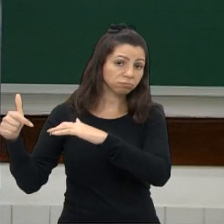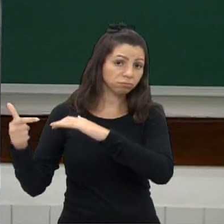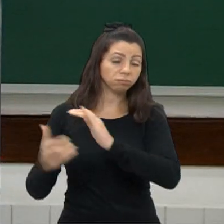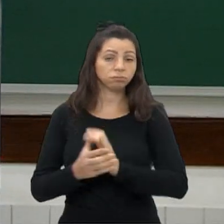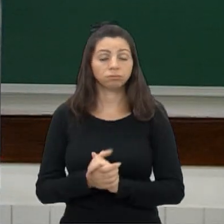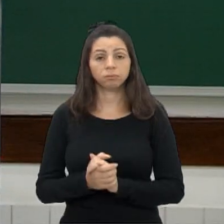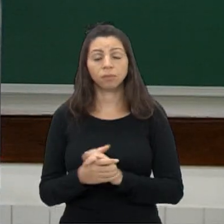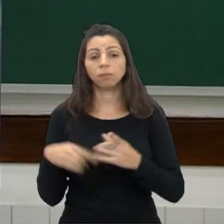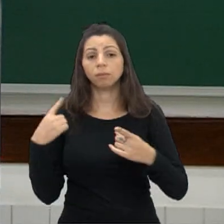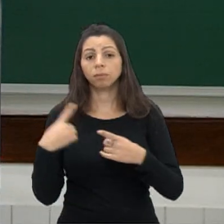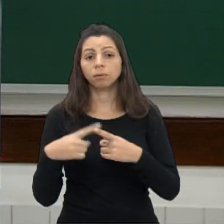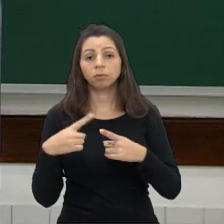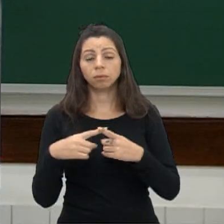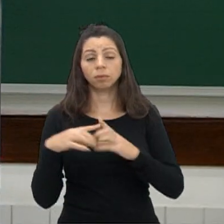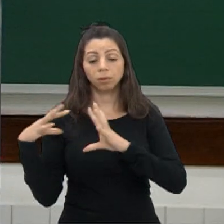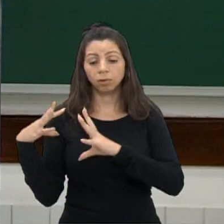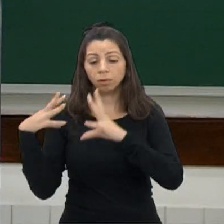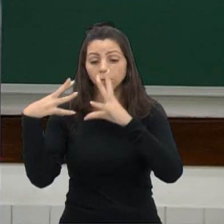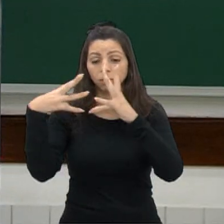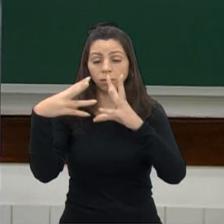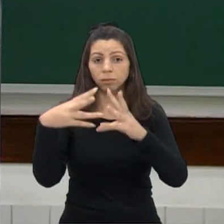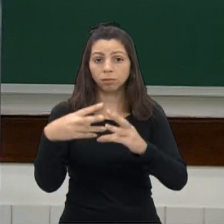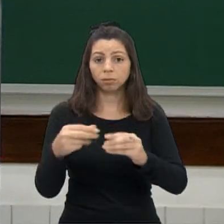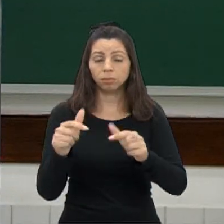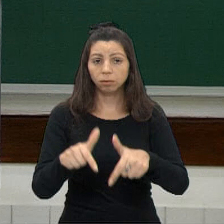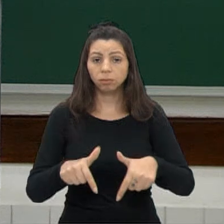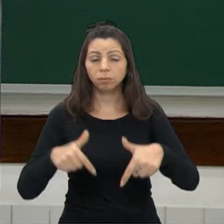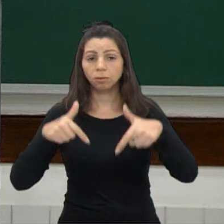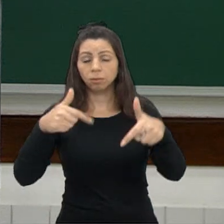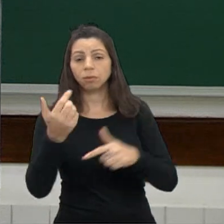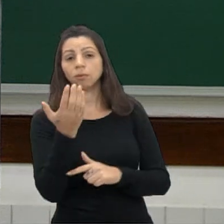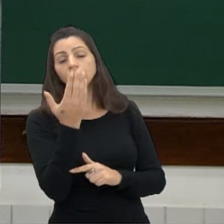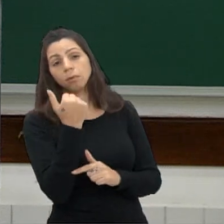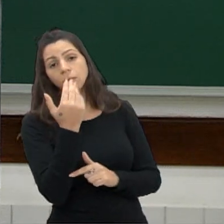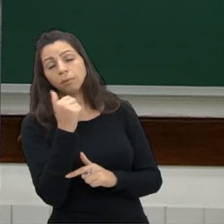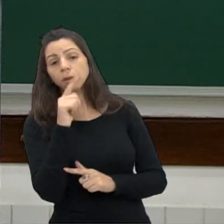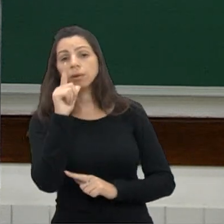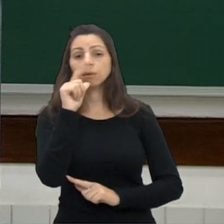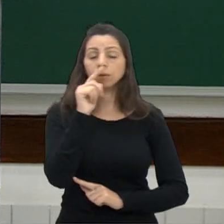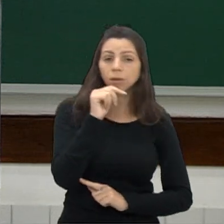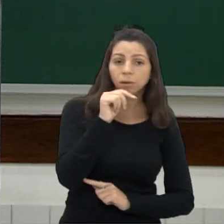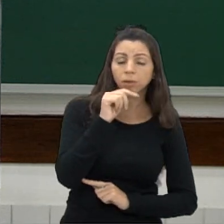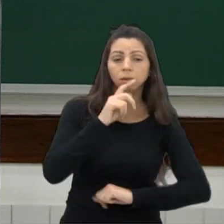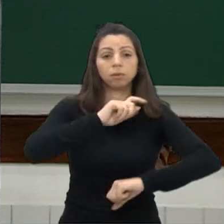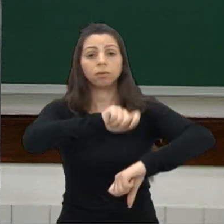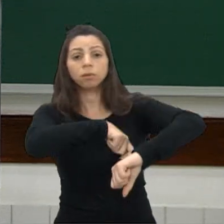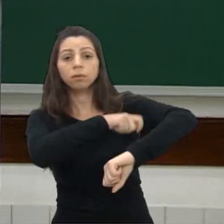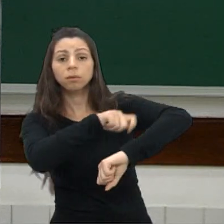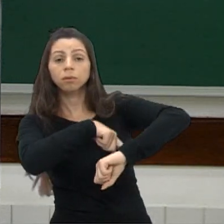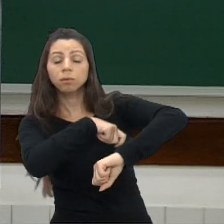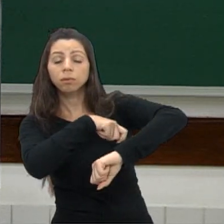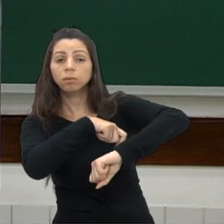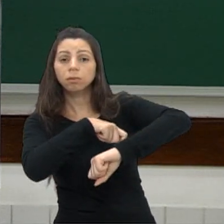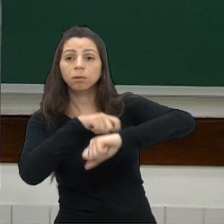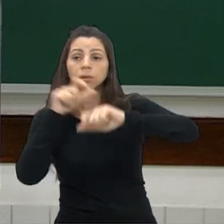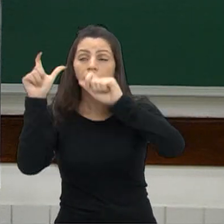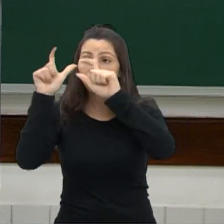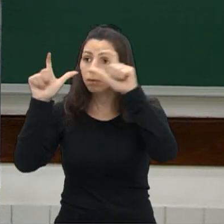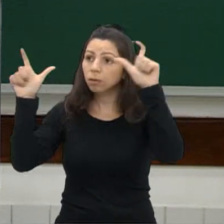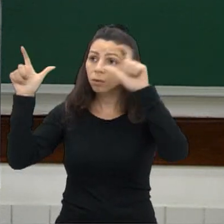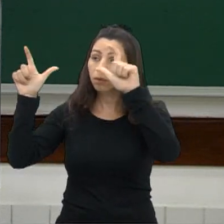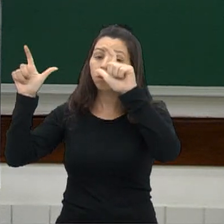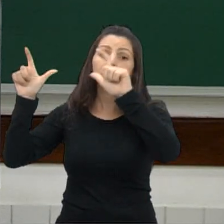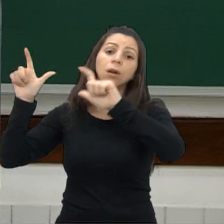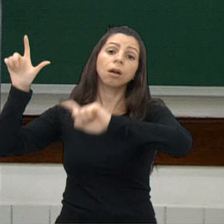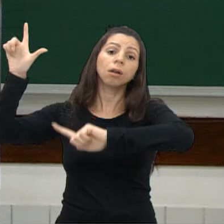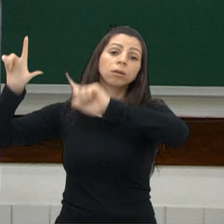Todos devem fazer as ações ali, se alimentar, tomar água, cozinhar, prestando atenção na TV